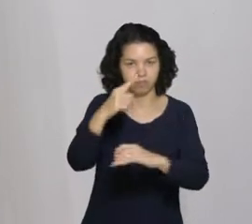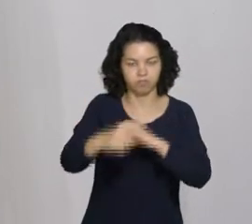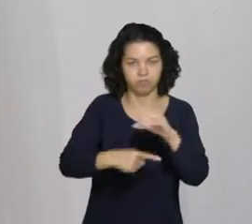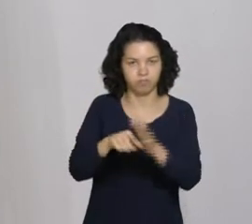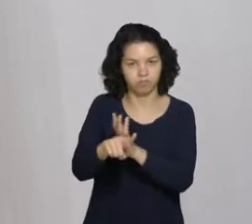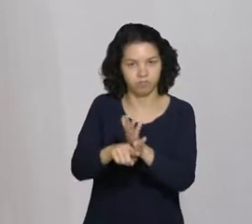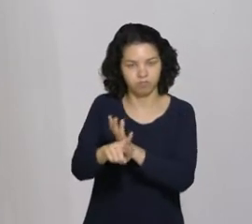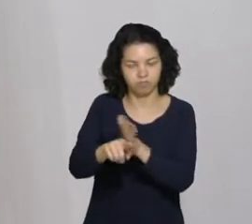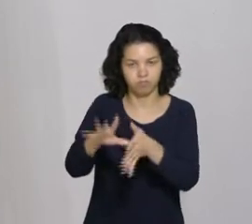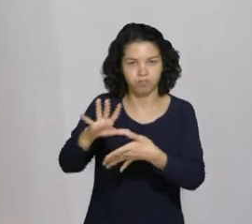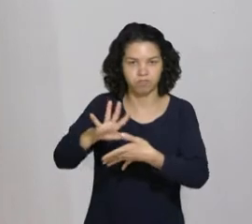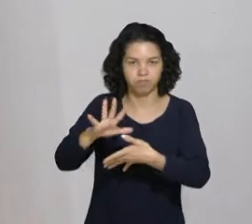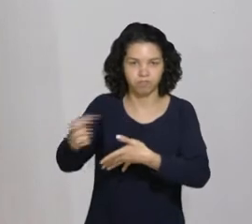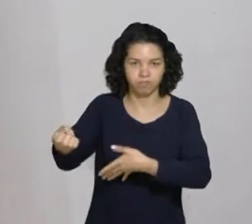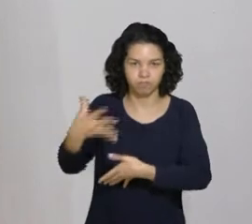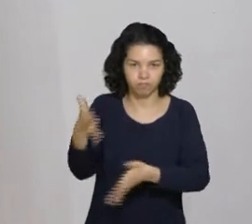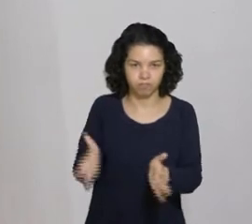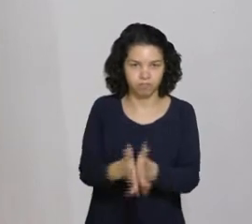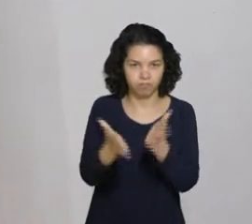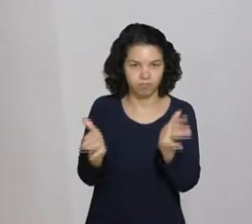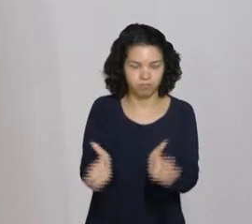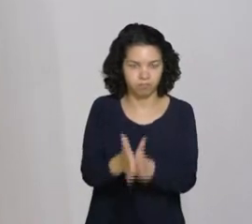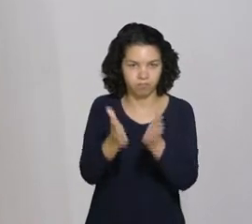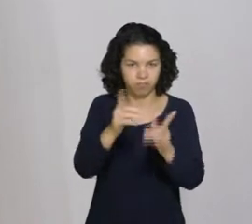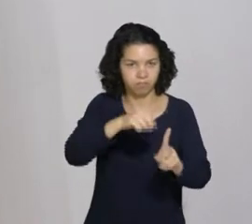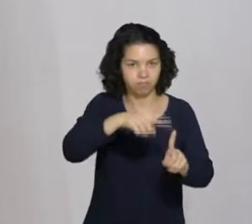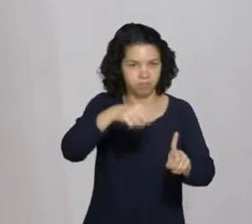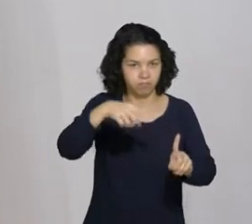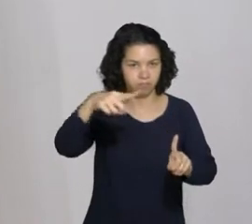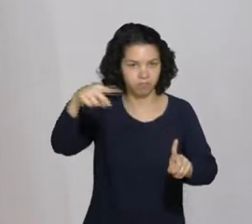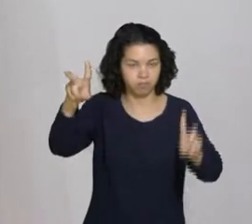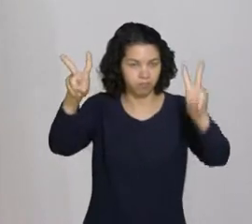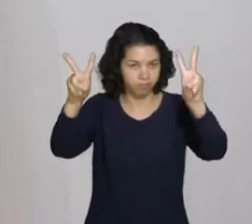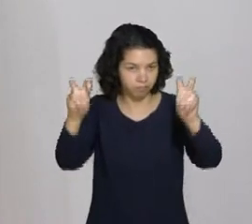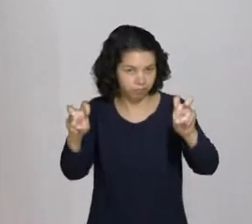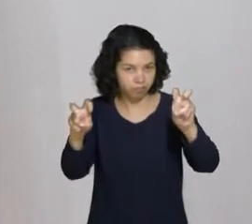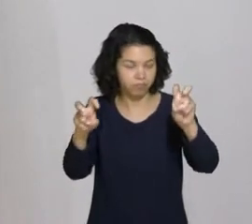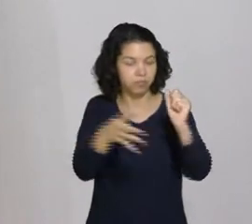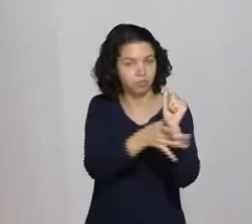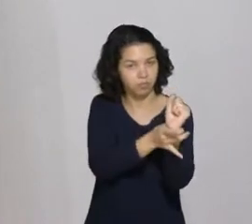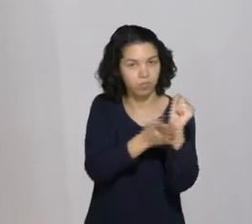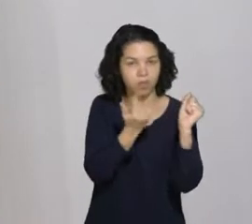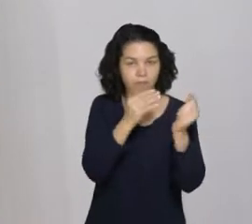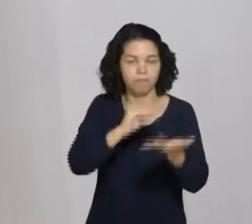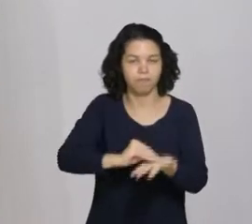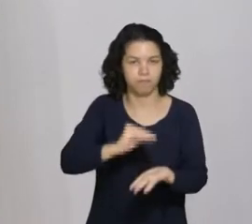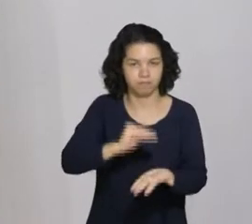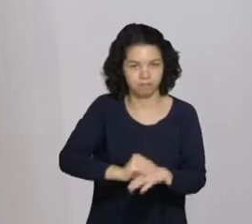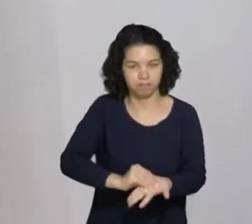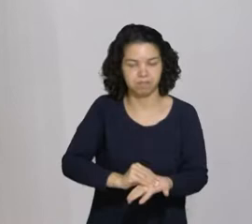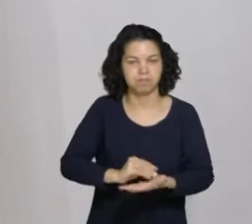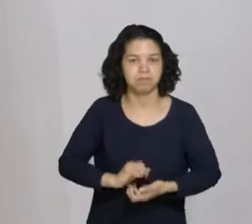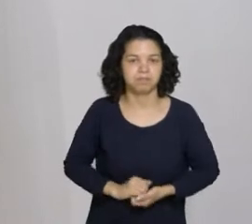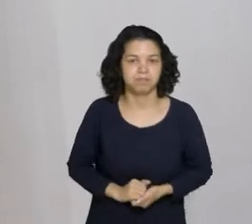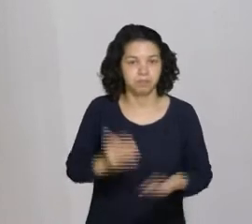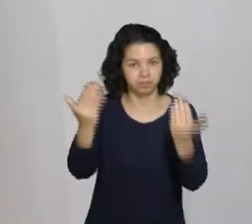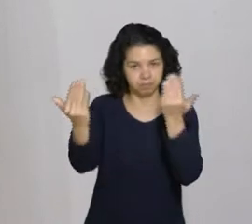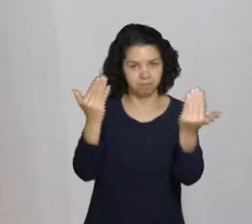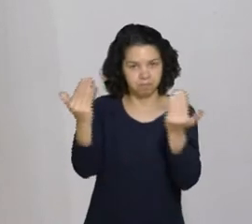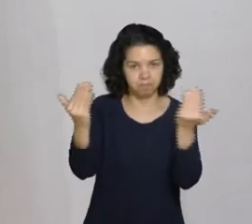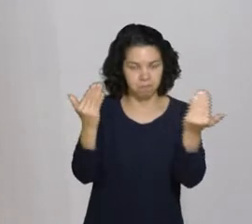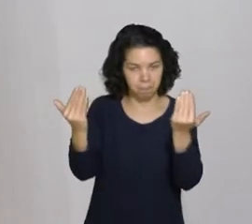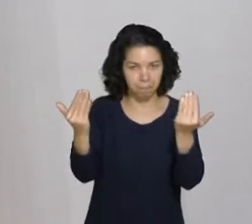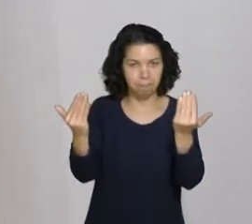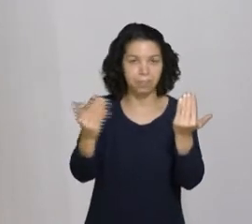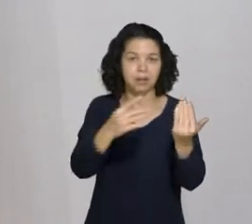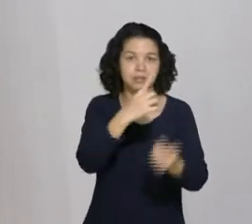pobreza sobre os dados referentes à insegurança alimentar a comparação foi feita